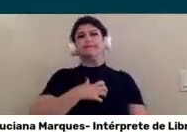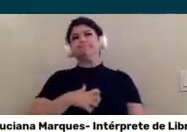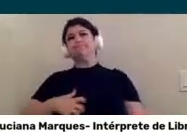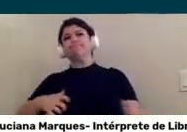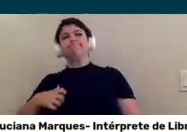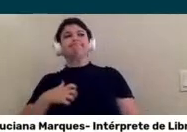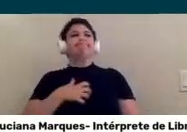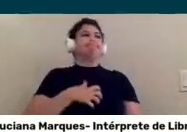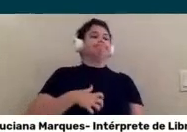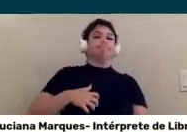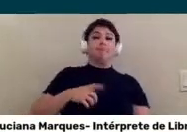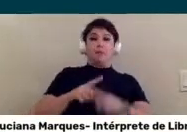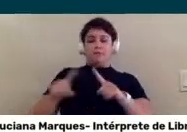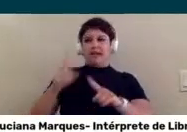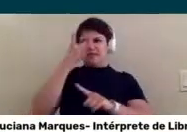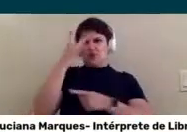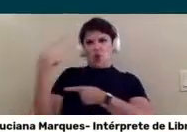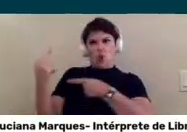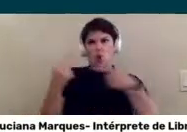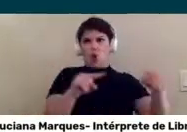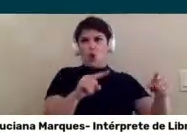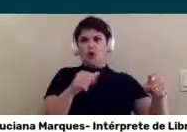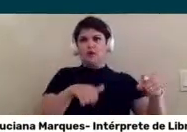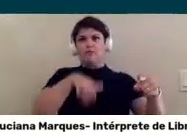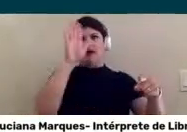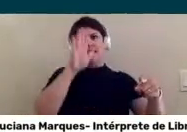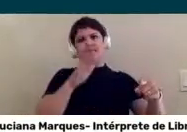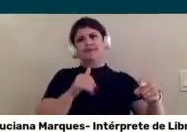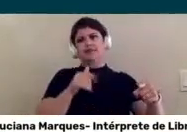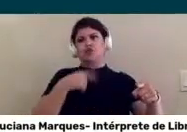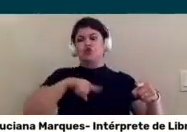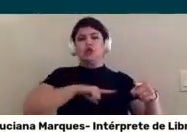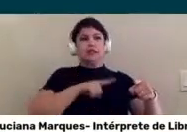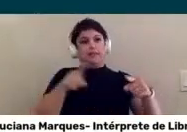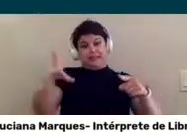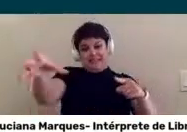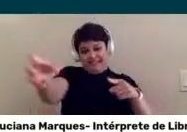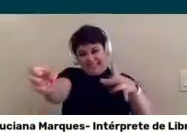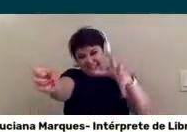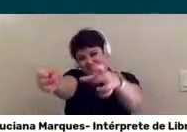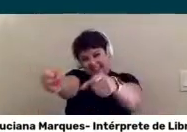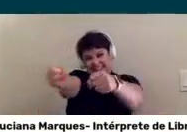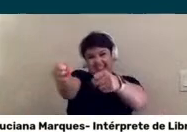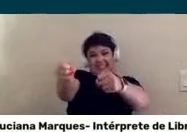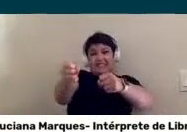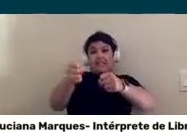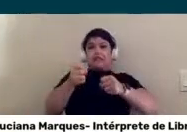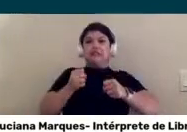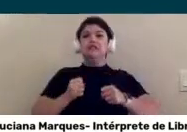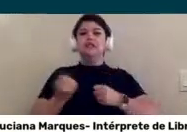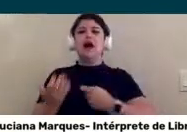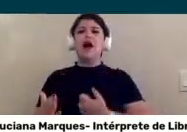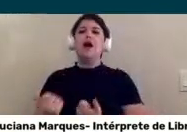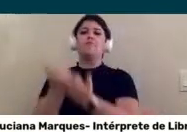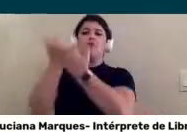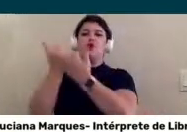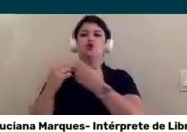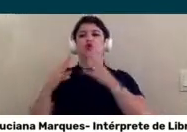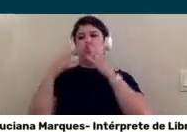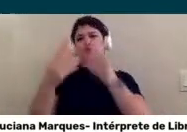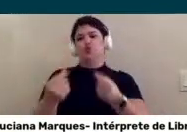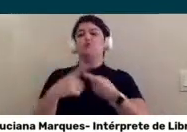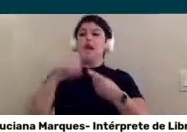Mas as forças contrárias eram tão grandes que a gente precisava de toda a força de apoio possível para, né,